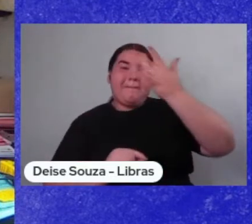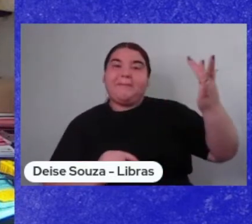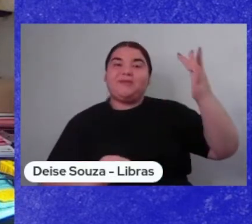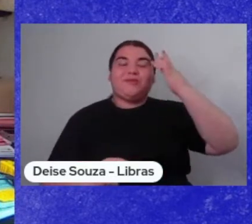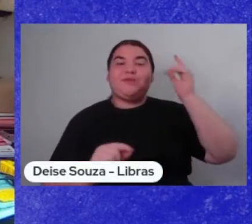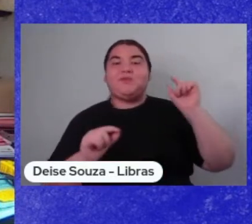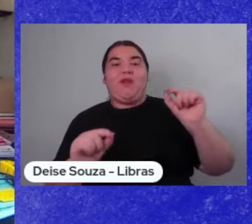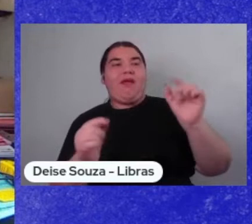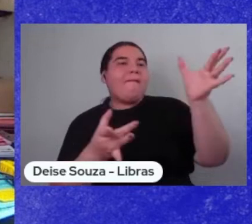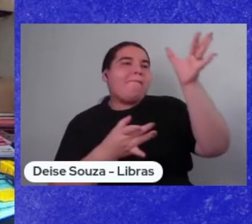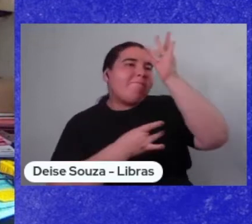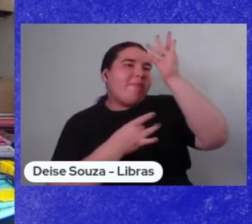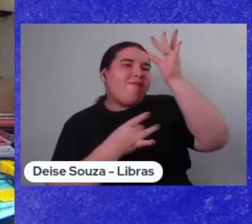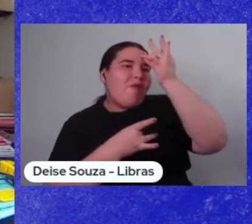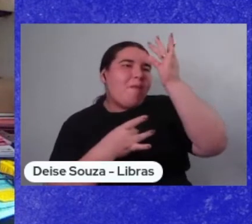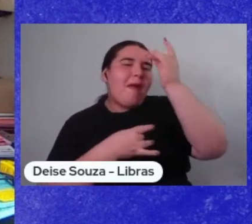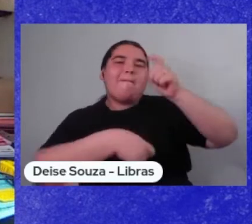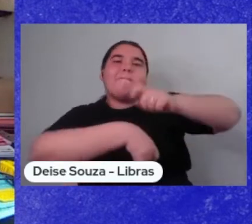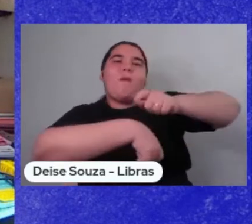eu coloquei ali que